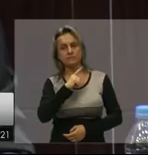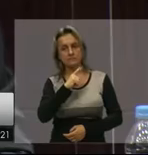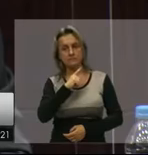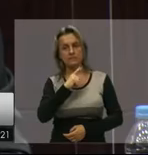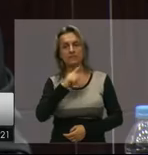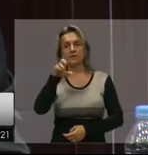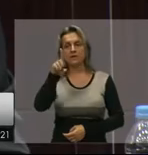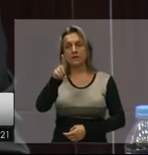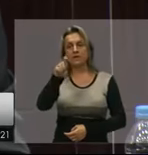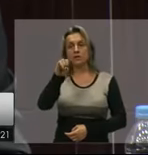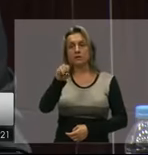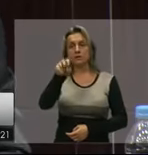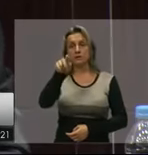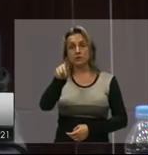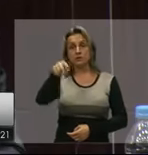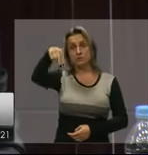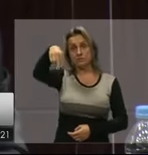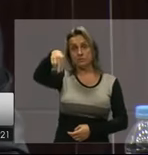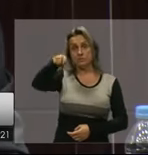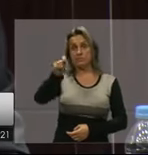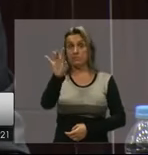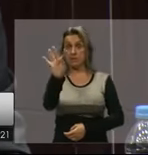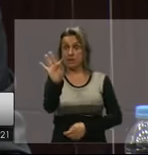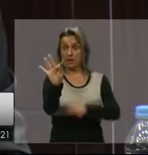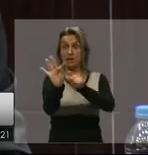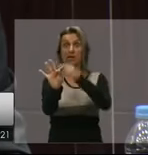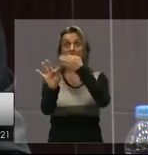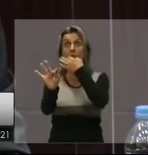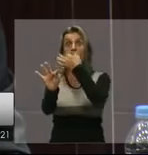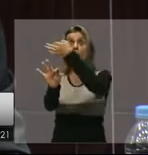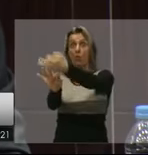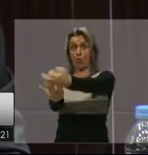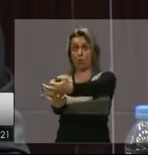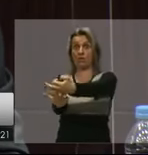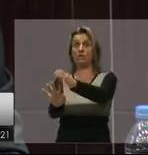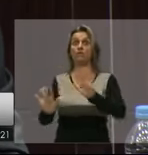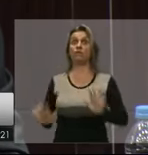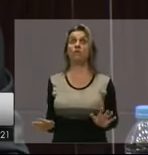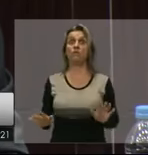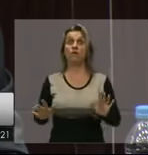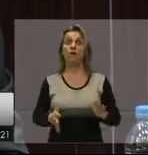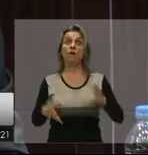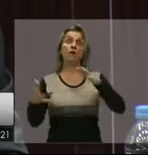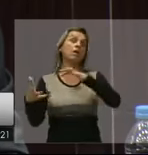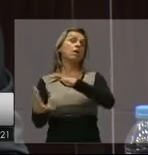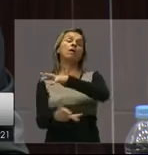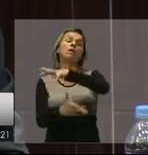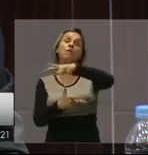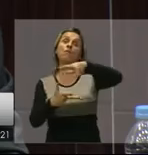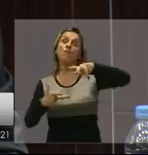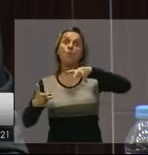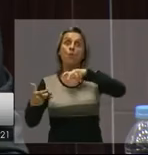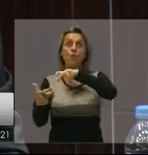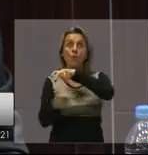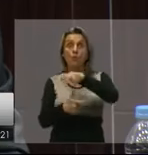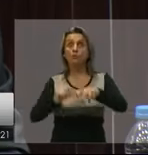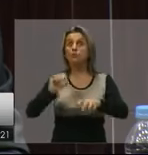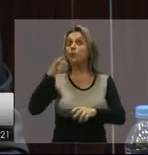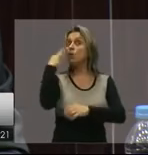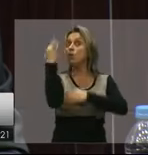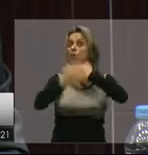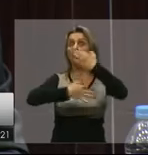DeepNet terrível. Então, assim, o mundo que está aí fora é selvagem, é selvagem.